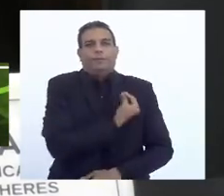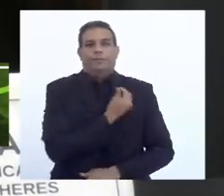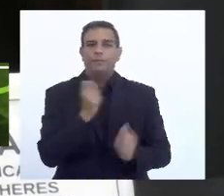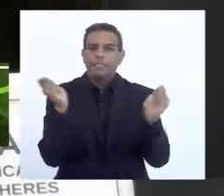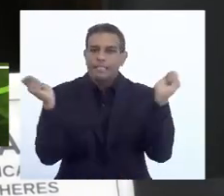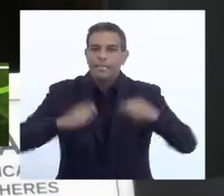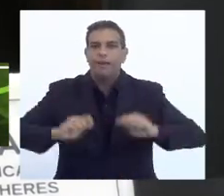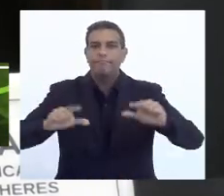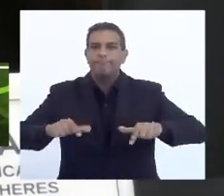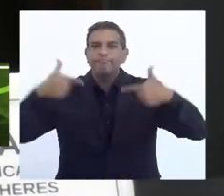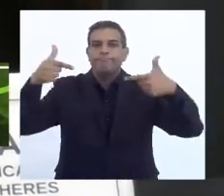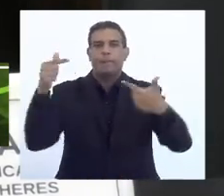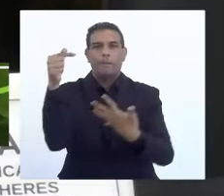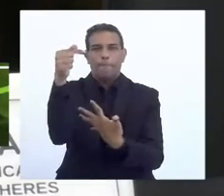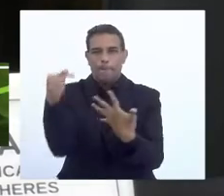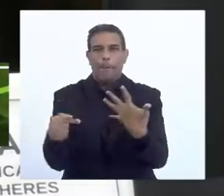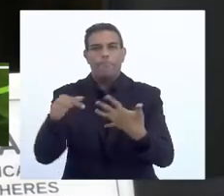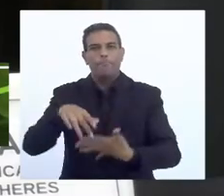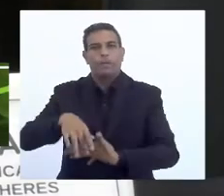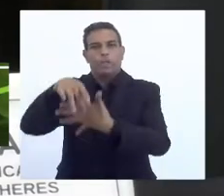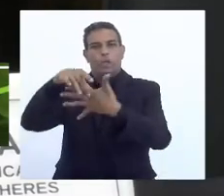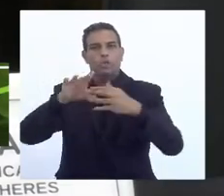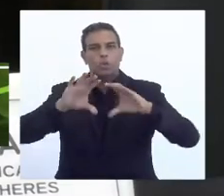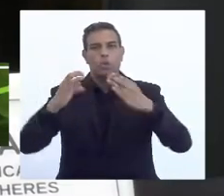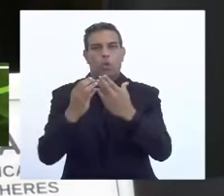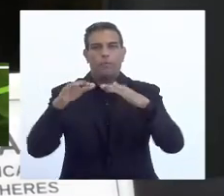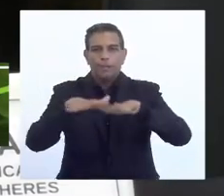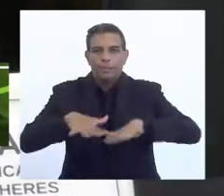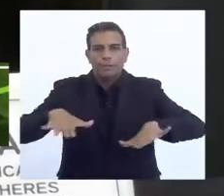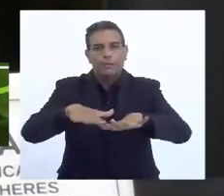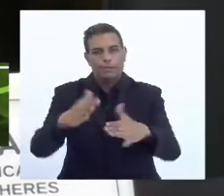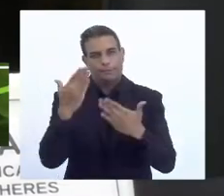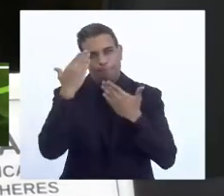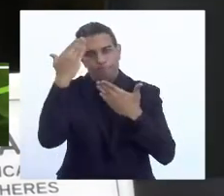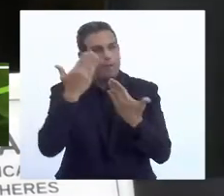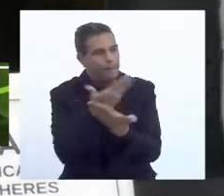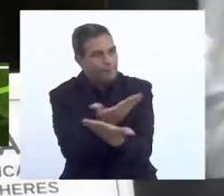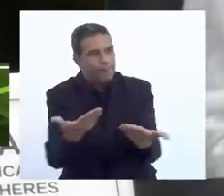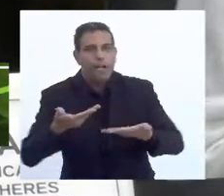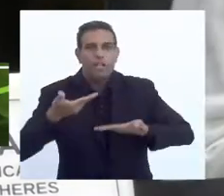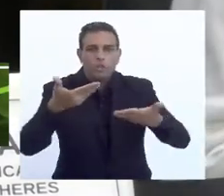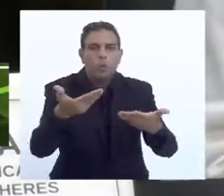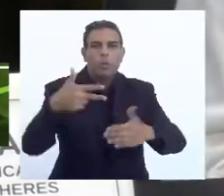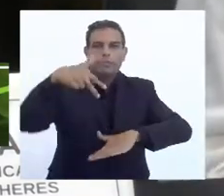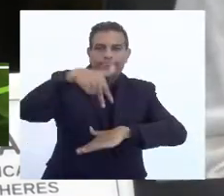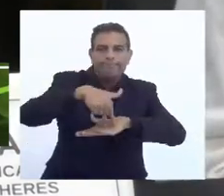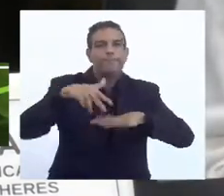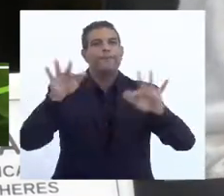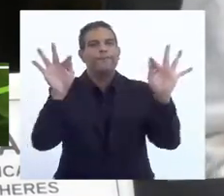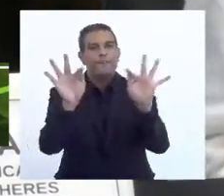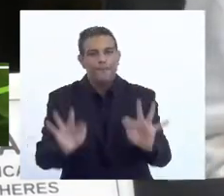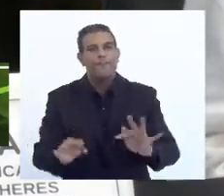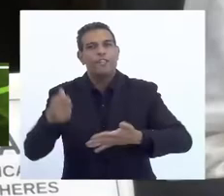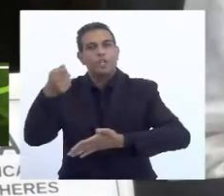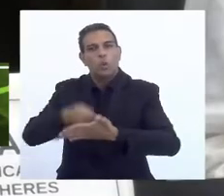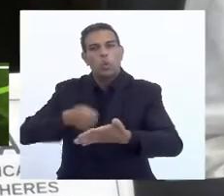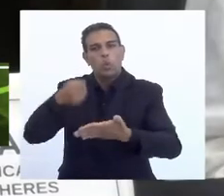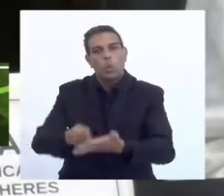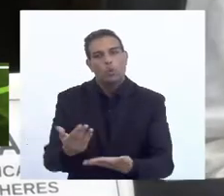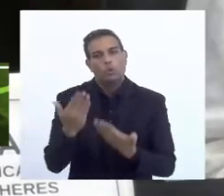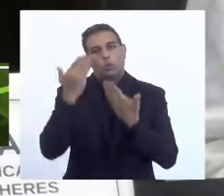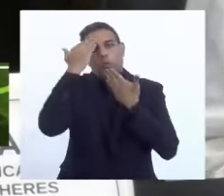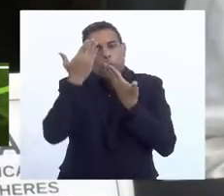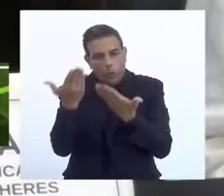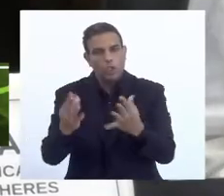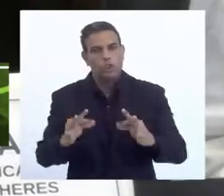vez mais colocadas para liderar todos os espaços. Obrigada, obrigada ao convite, fico feliz de estar aqui, quero ressaltar novamente minha